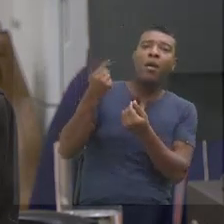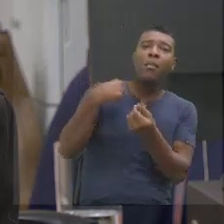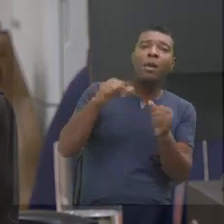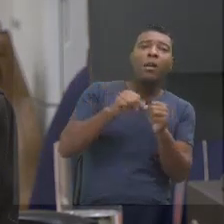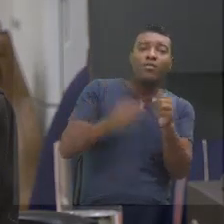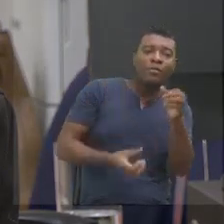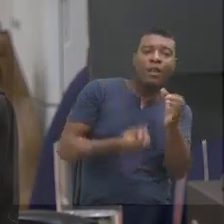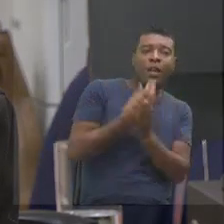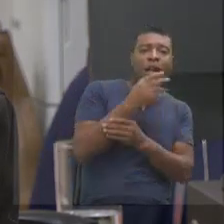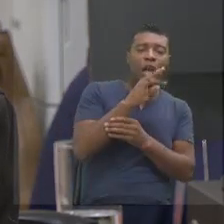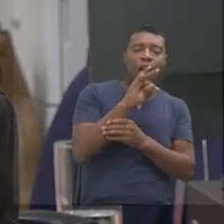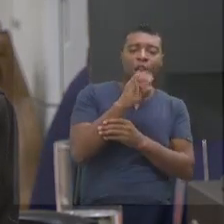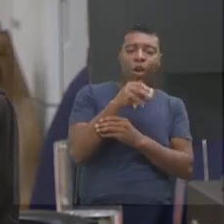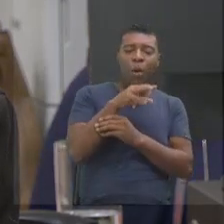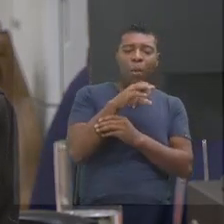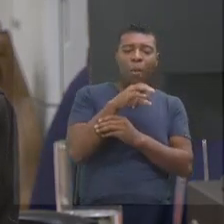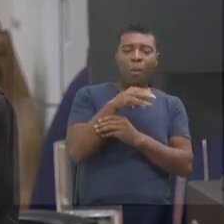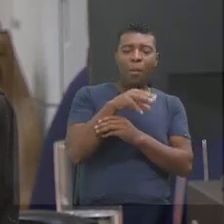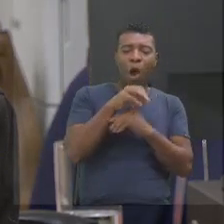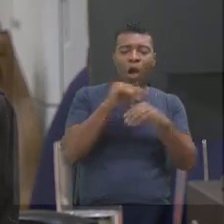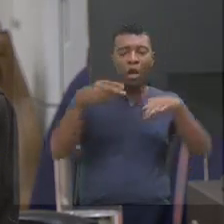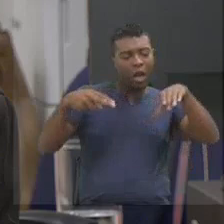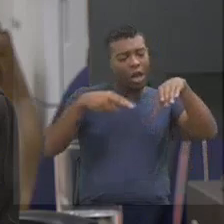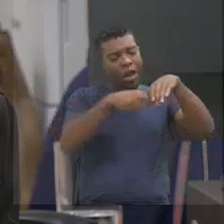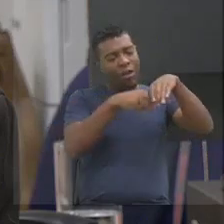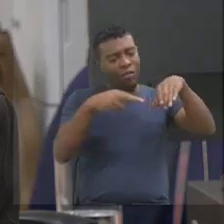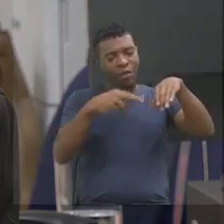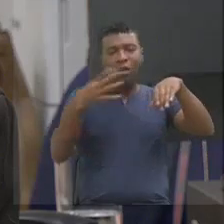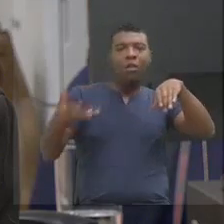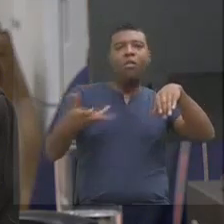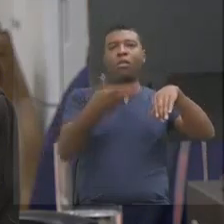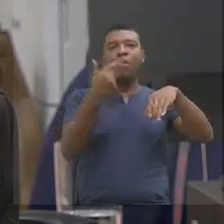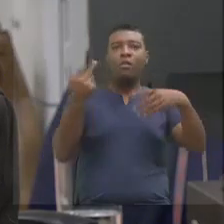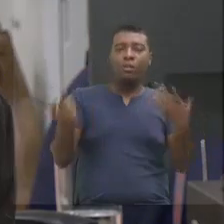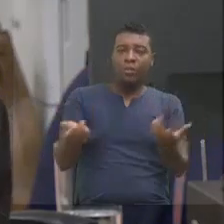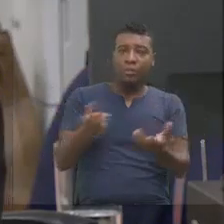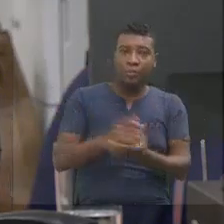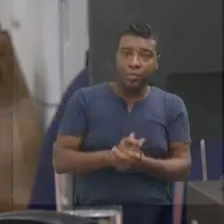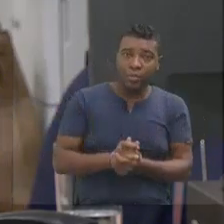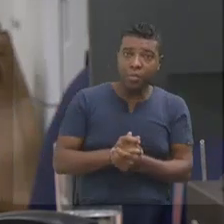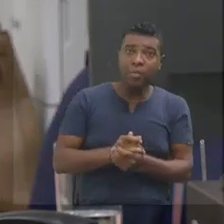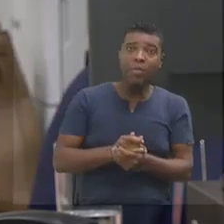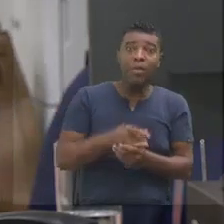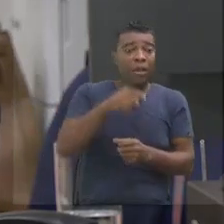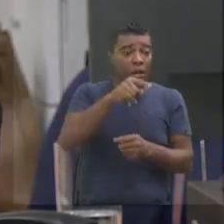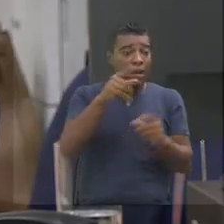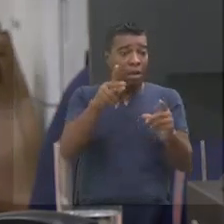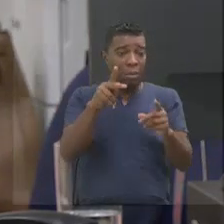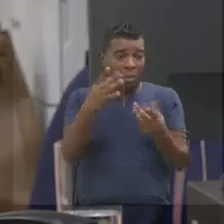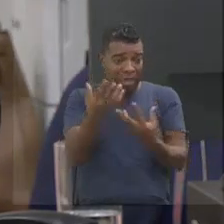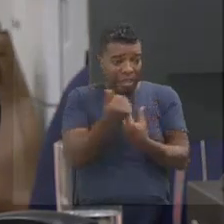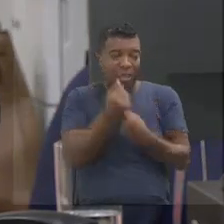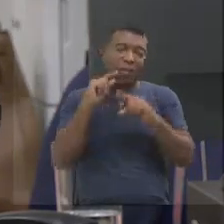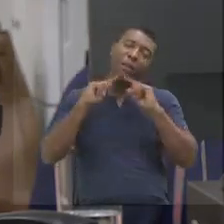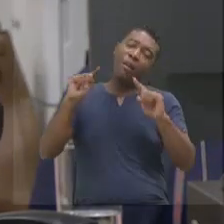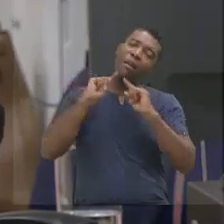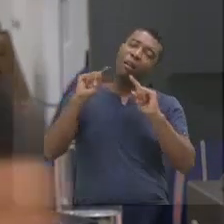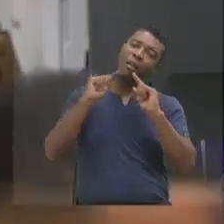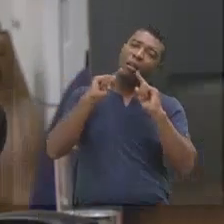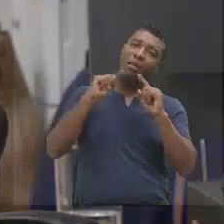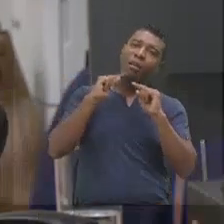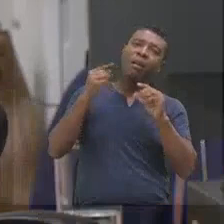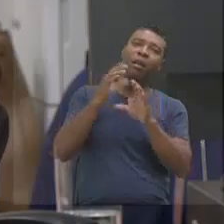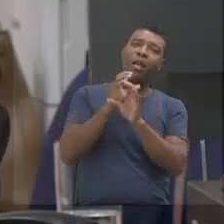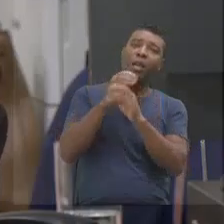um tomografia de alta qualidade sem o aparelho recebemos reclamações constantes dos pacientes que não consegue fazer exames necessários